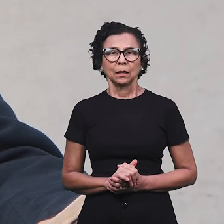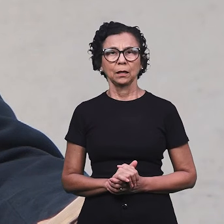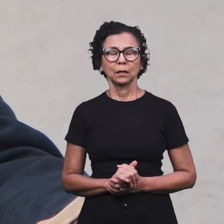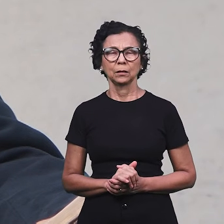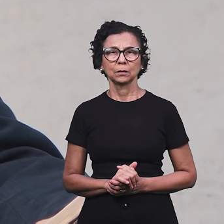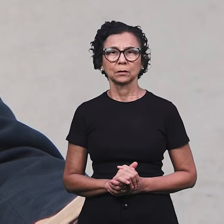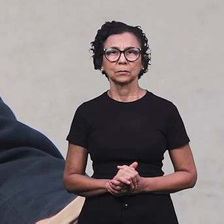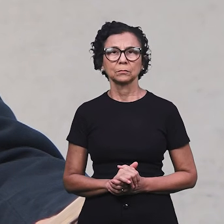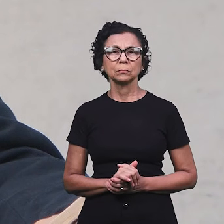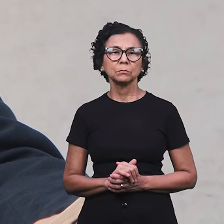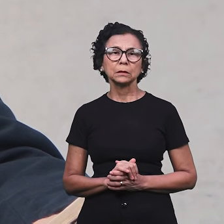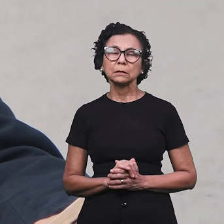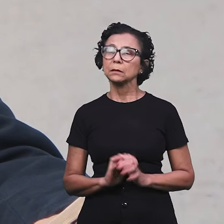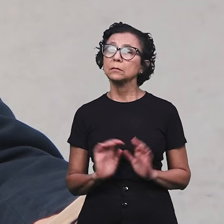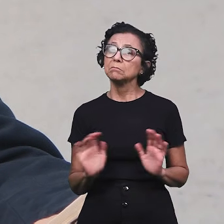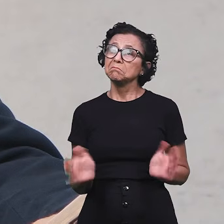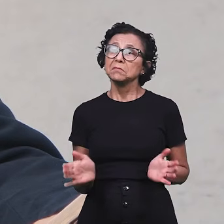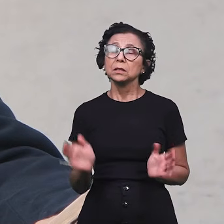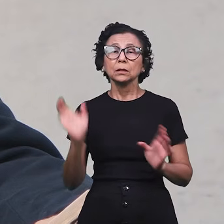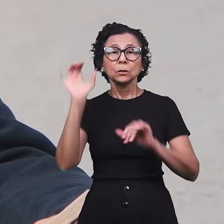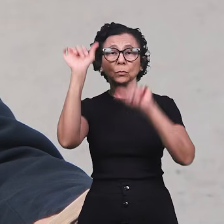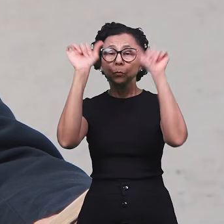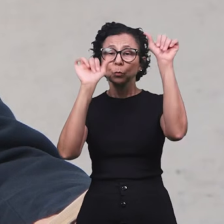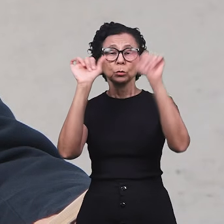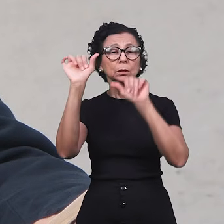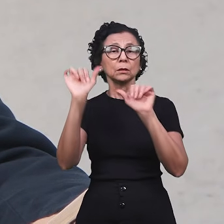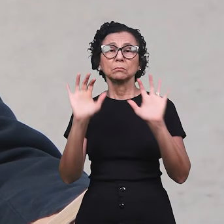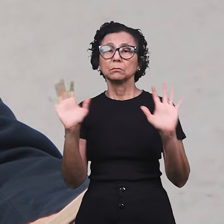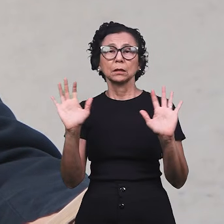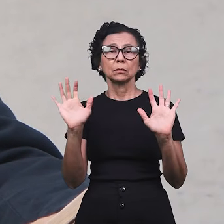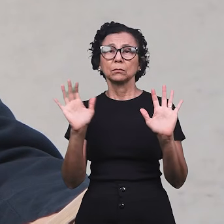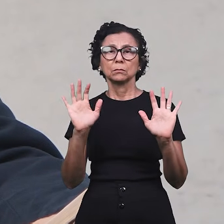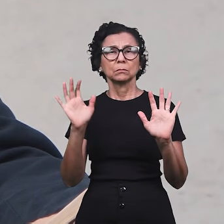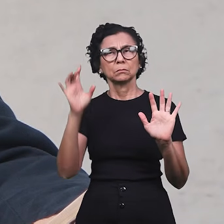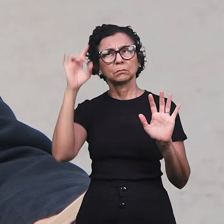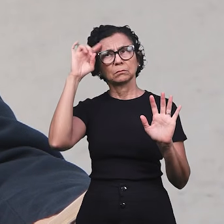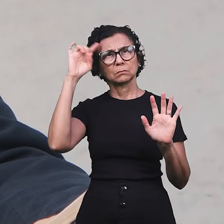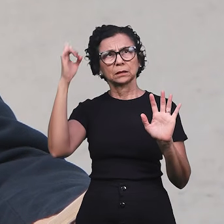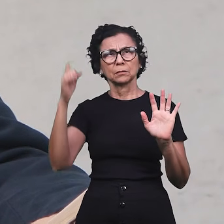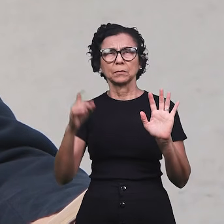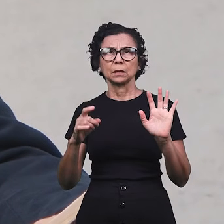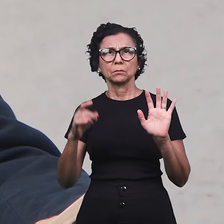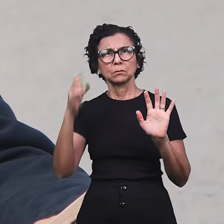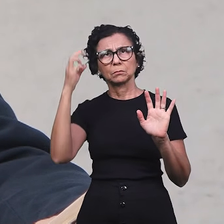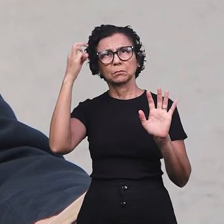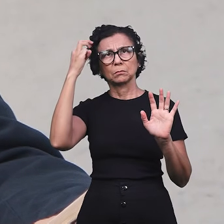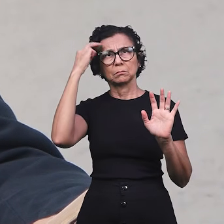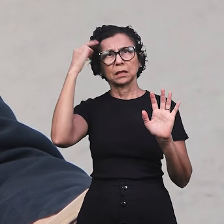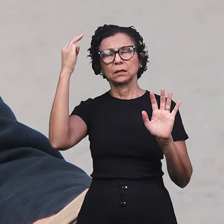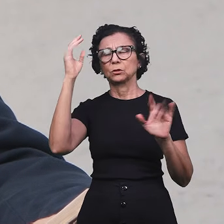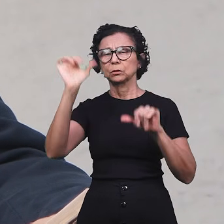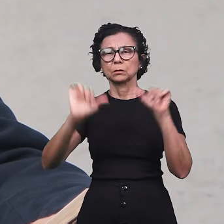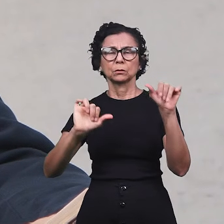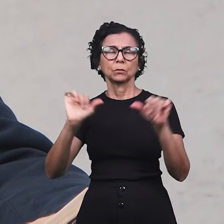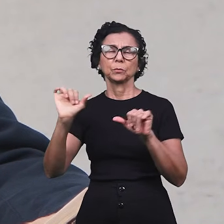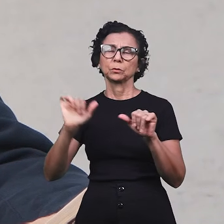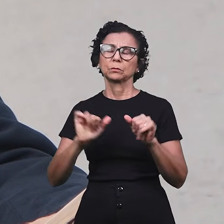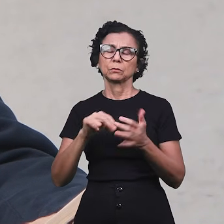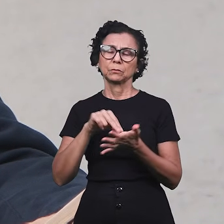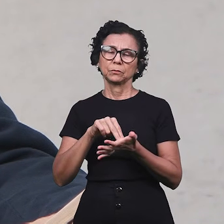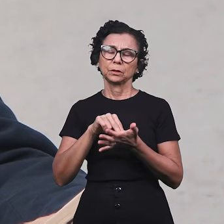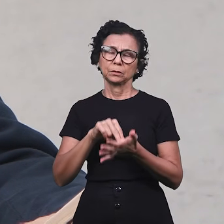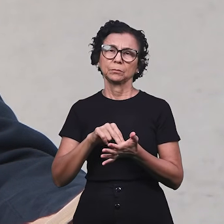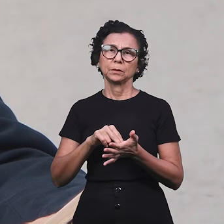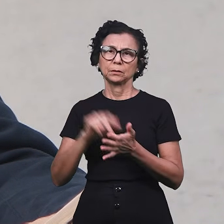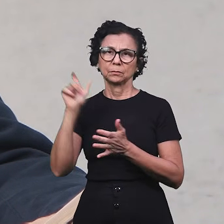deteriora, ele não sofre com as intempéries ou as mudanças do tempo. ou dos tempos, podemos assim dizer, dos